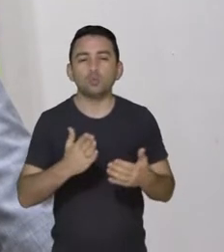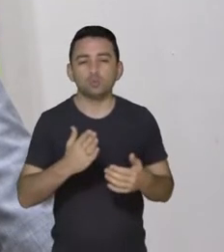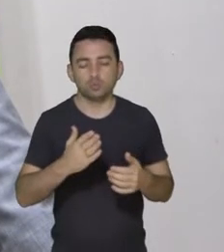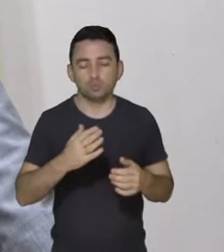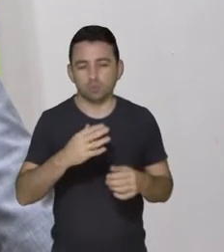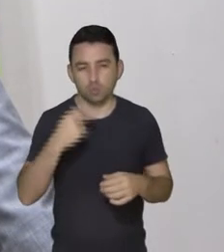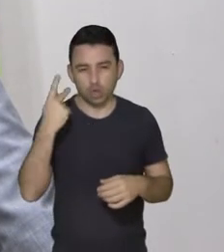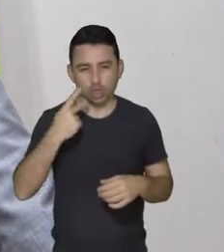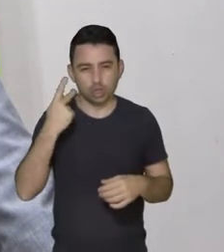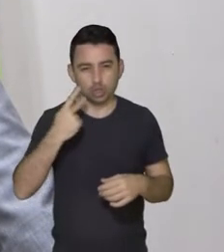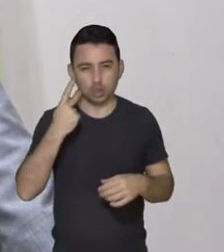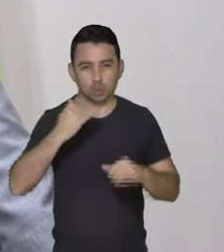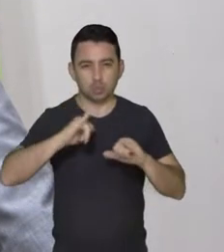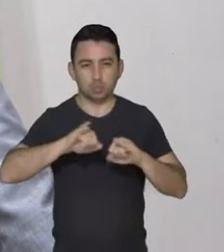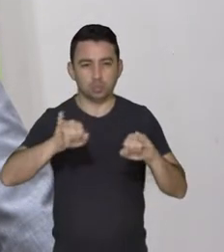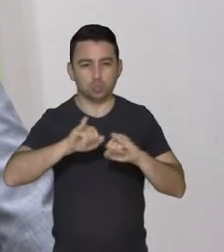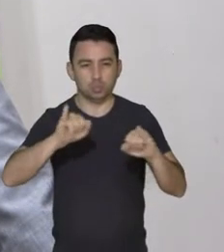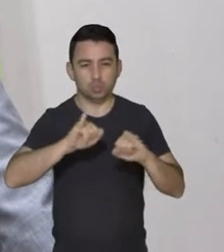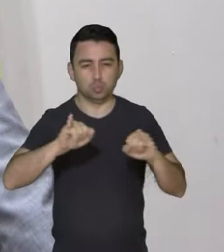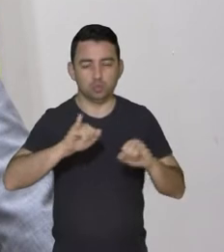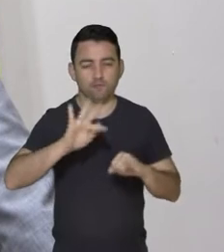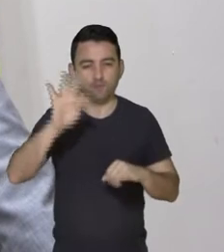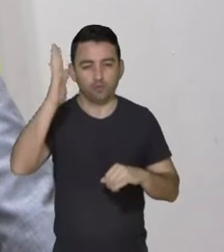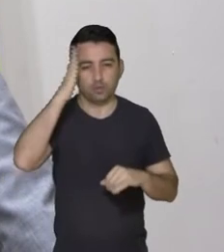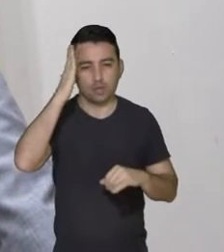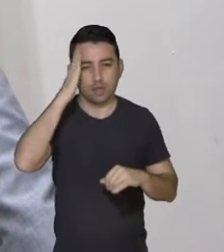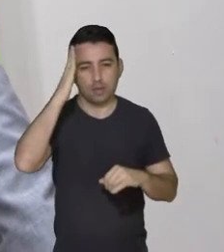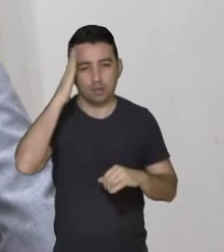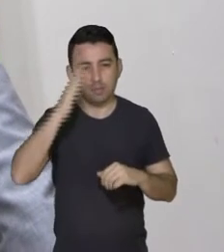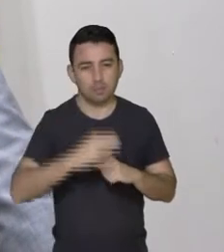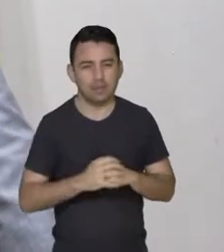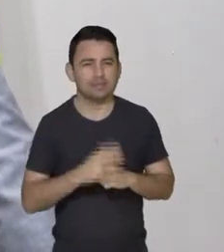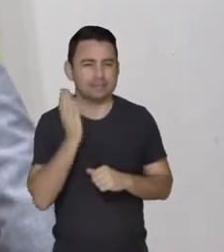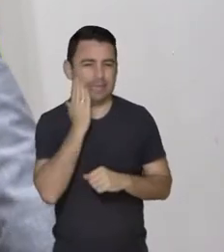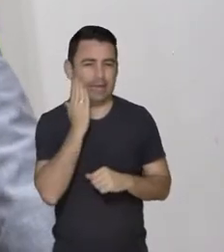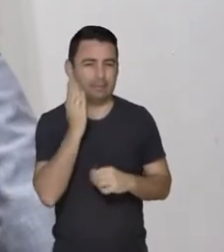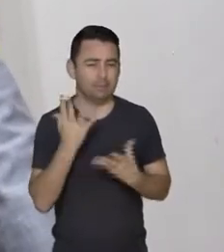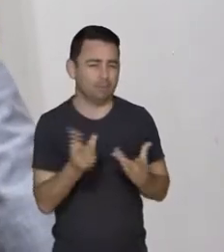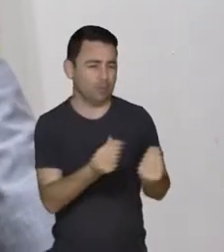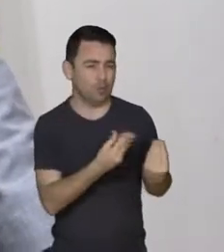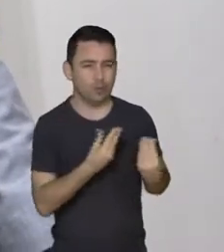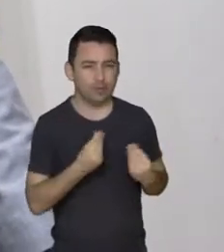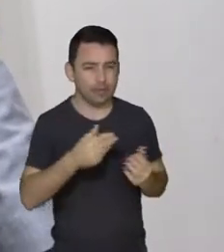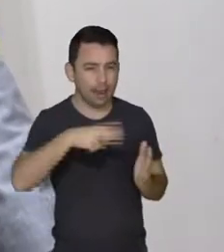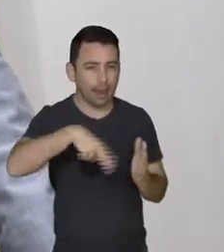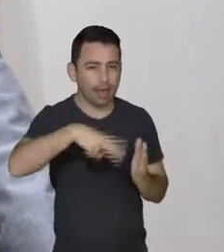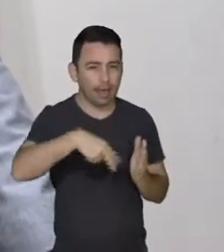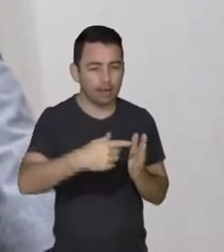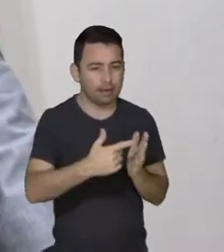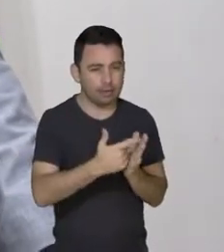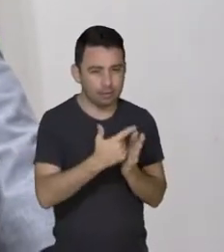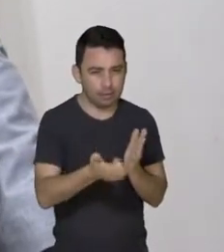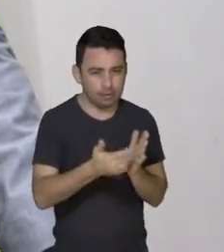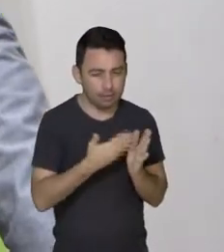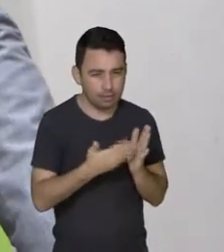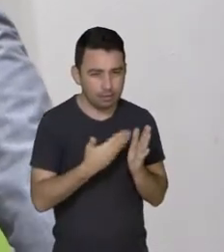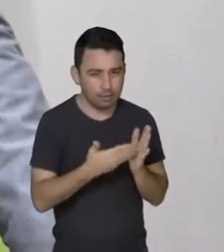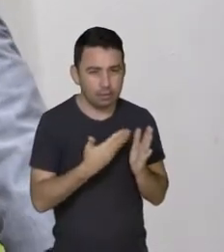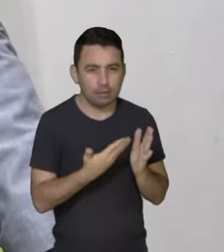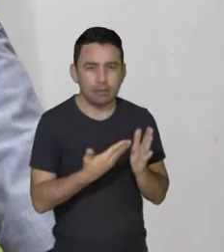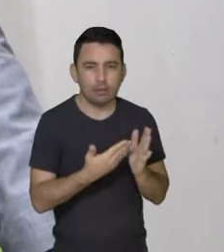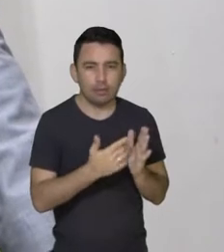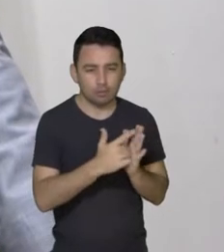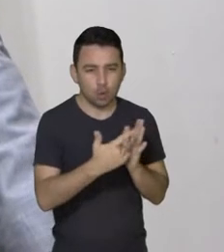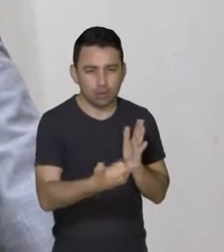Estado né a gente assiste eles lá ler as colunas alguns deles né